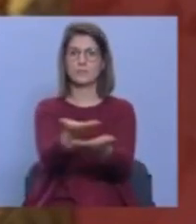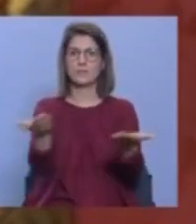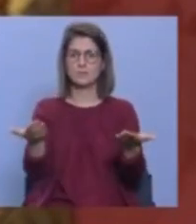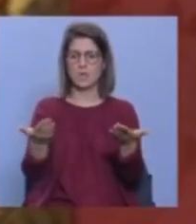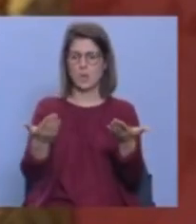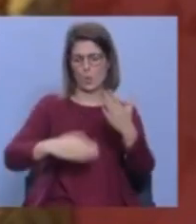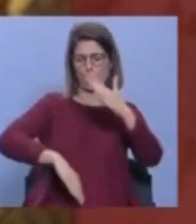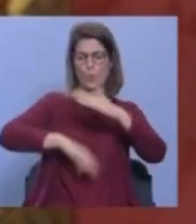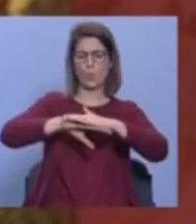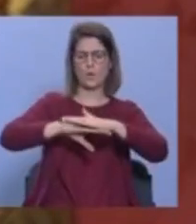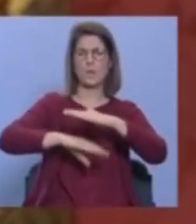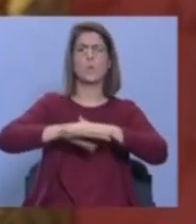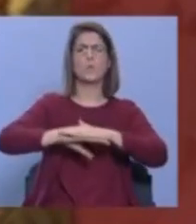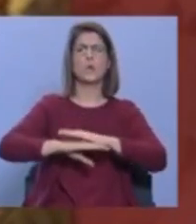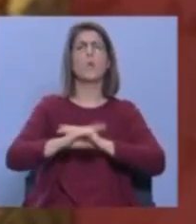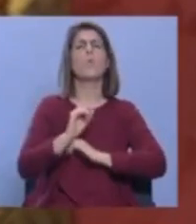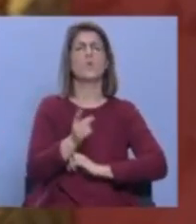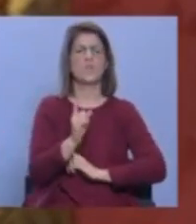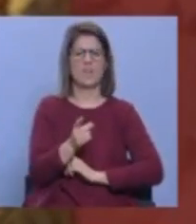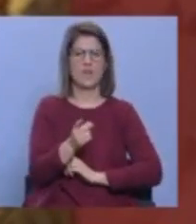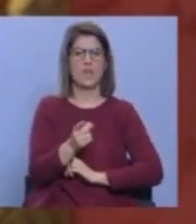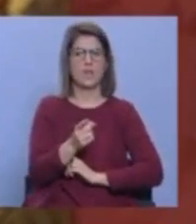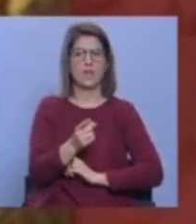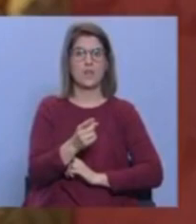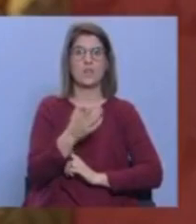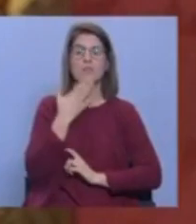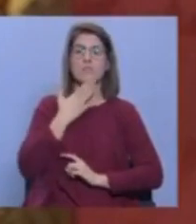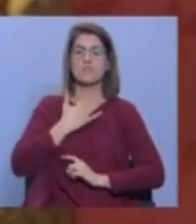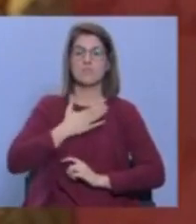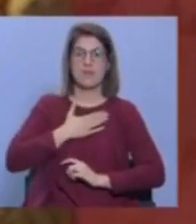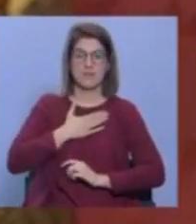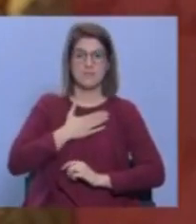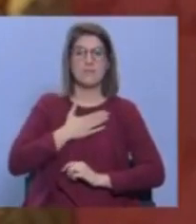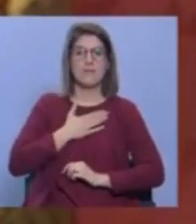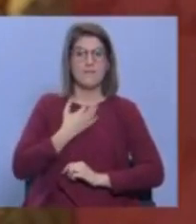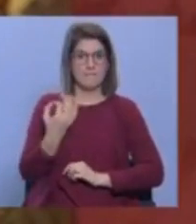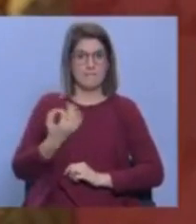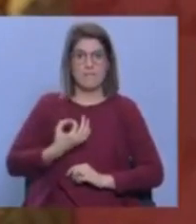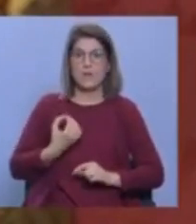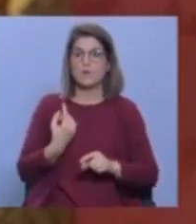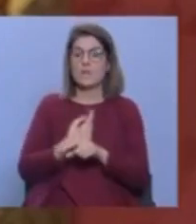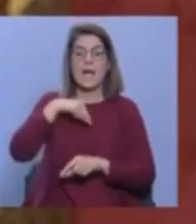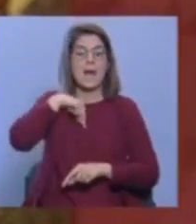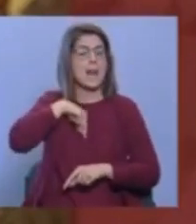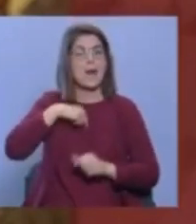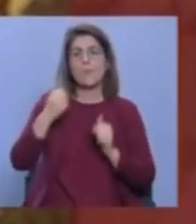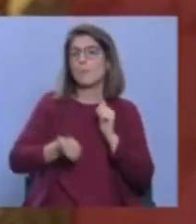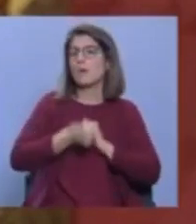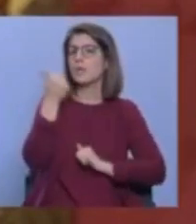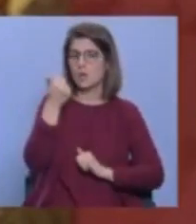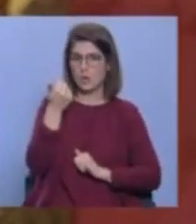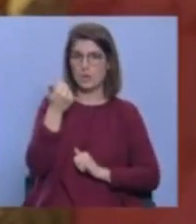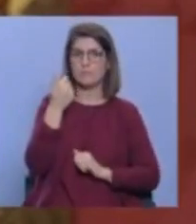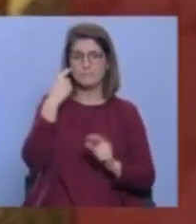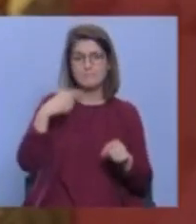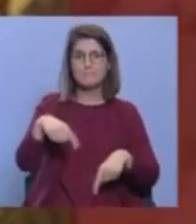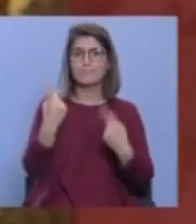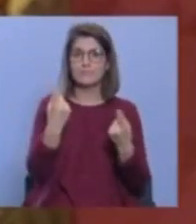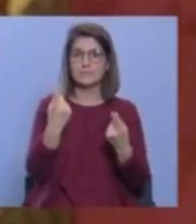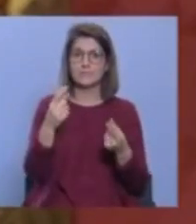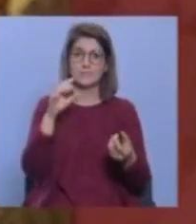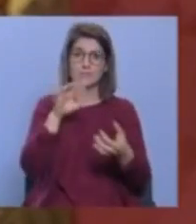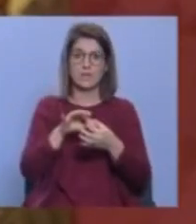é esta? É a cura que nos puxa precisamente pelo melhor de cada um de nós, para uma dimensão